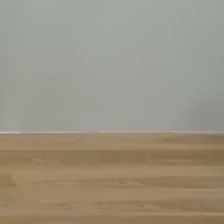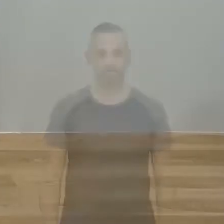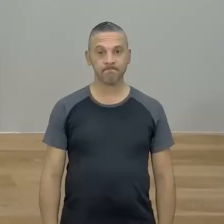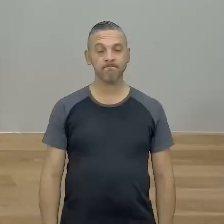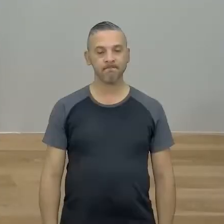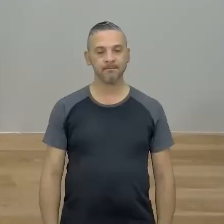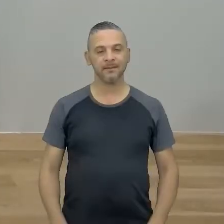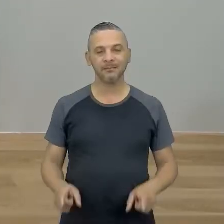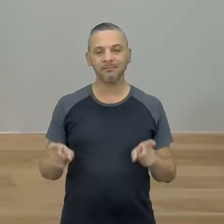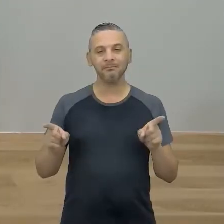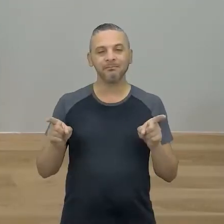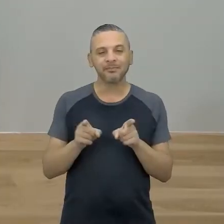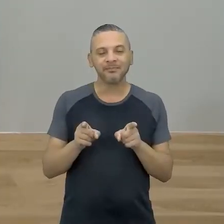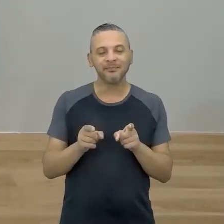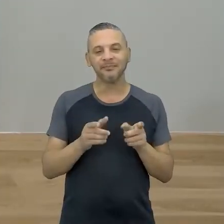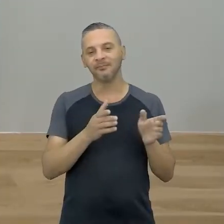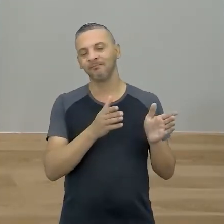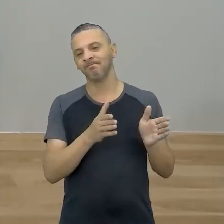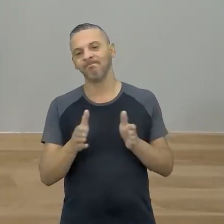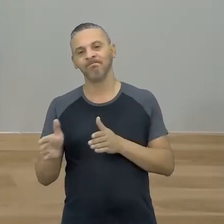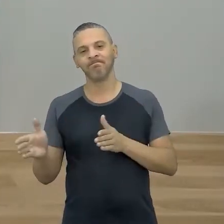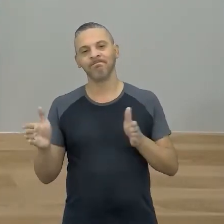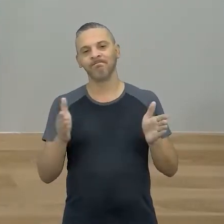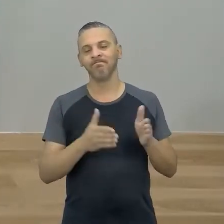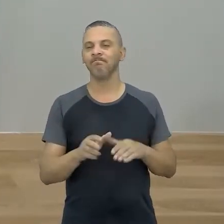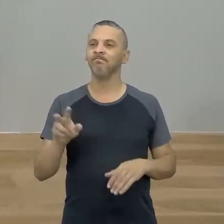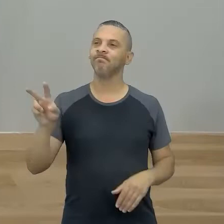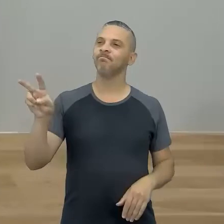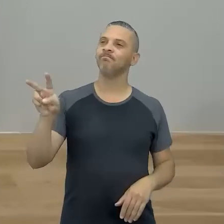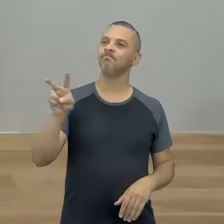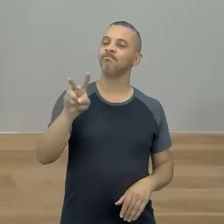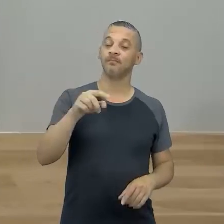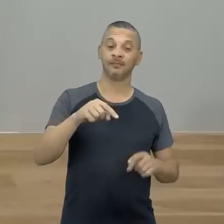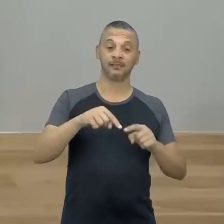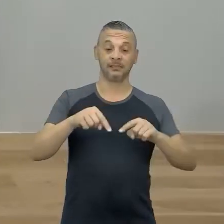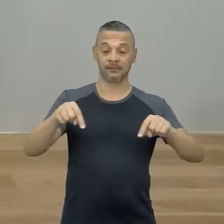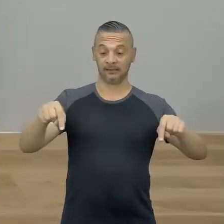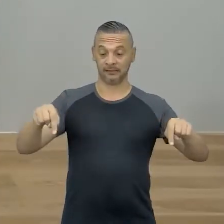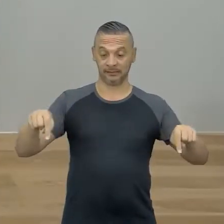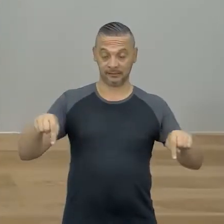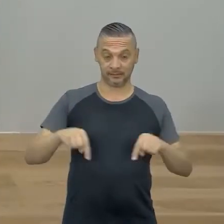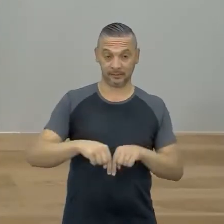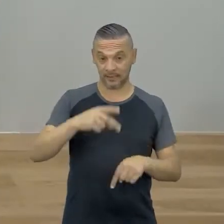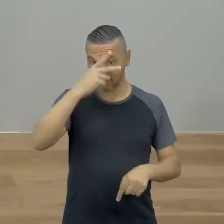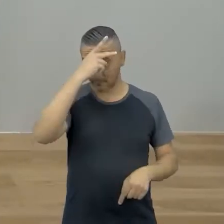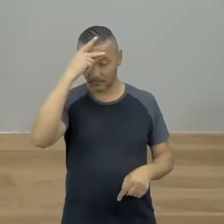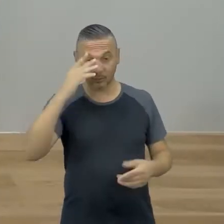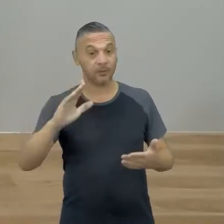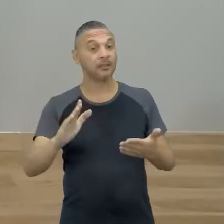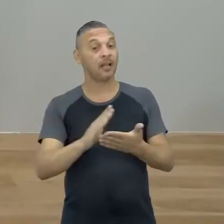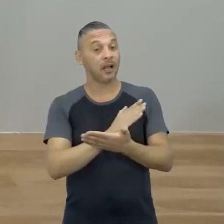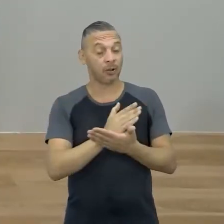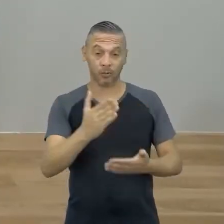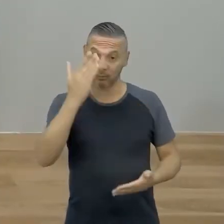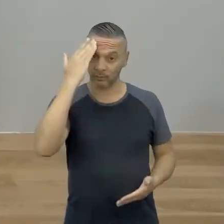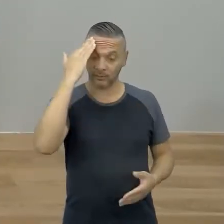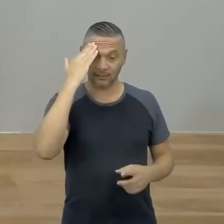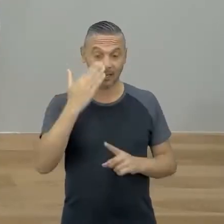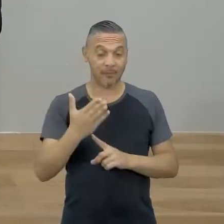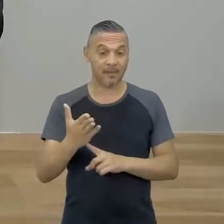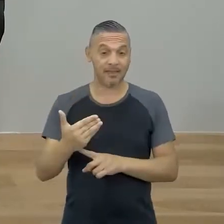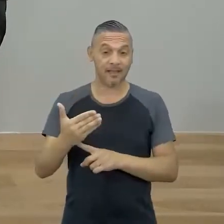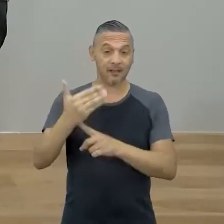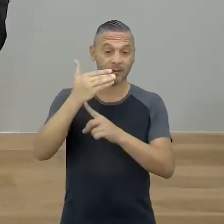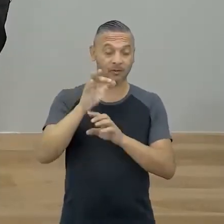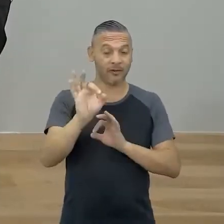bem curtinho o vídeo. Eu fico imaginando assim, sempre na sala tem aquele que é o fera do 3D, das Sim,